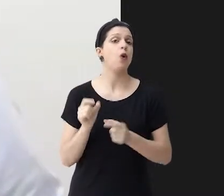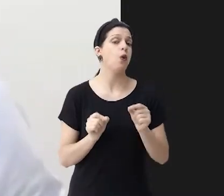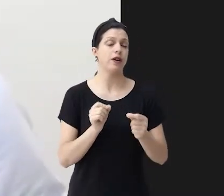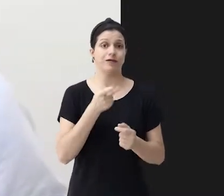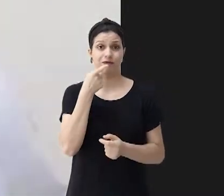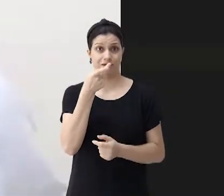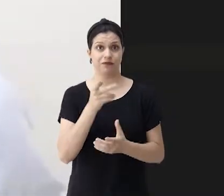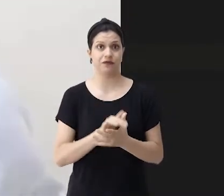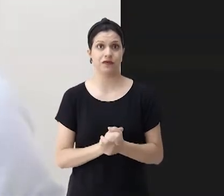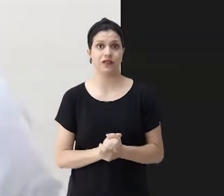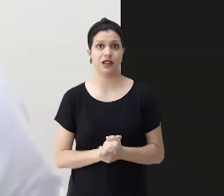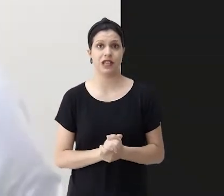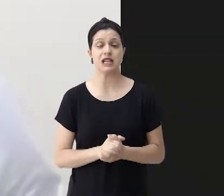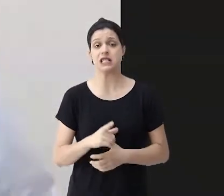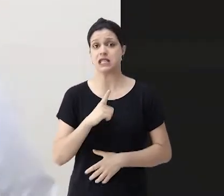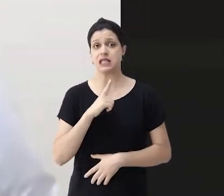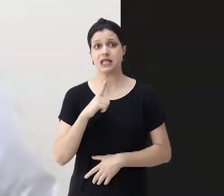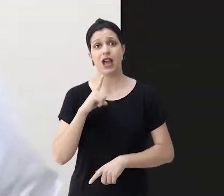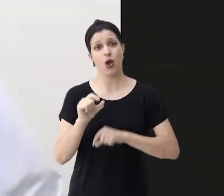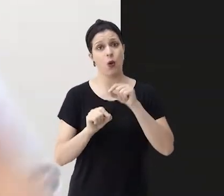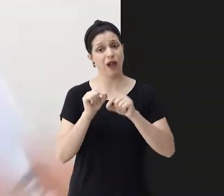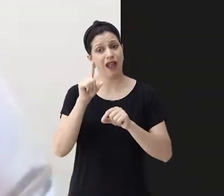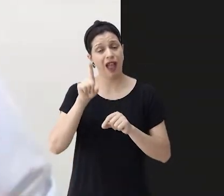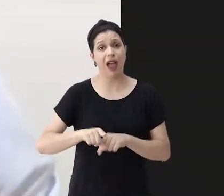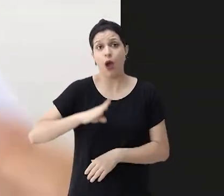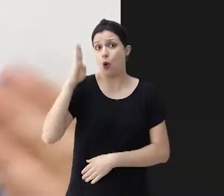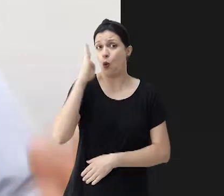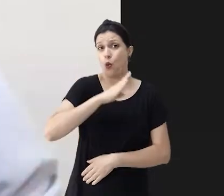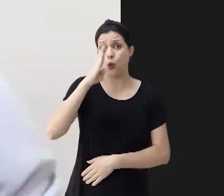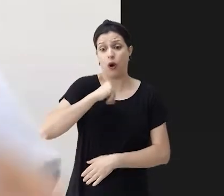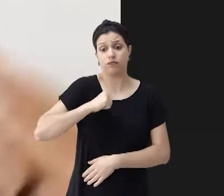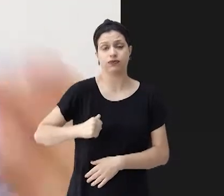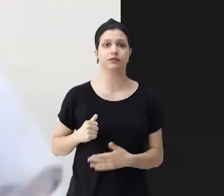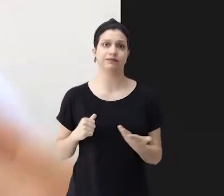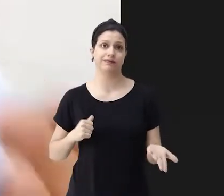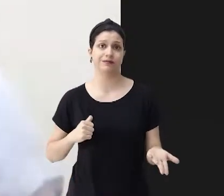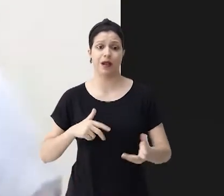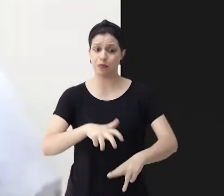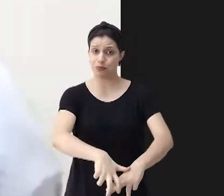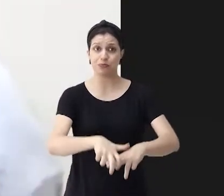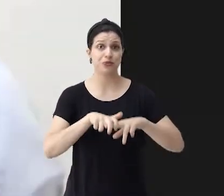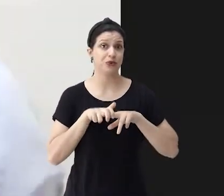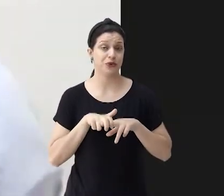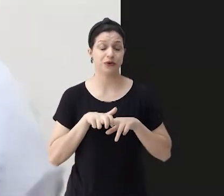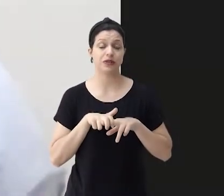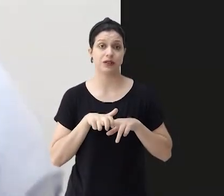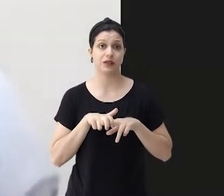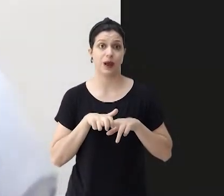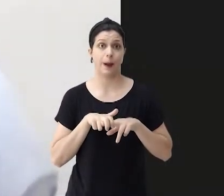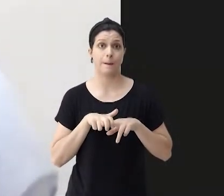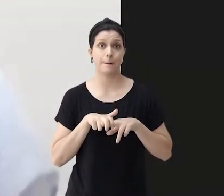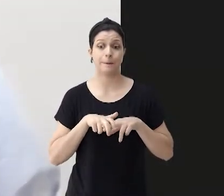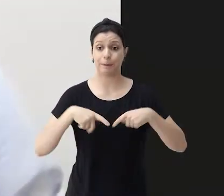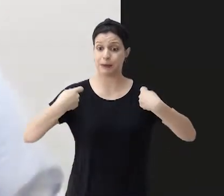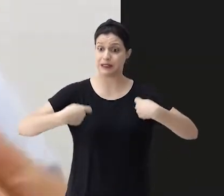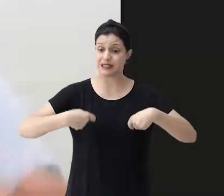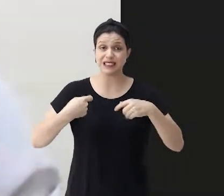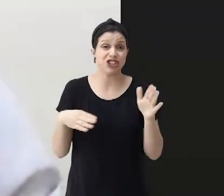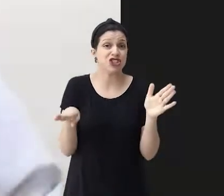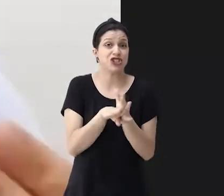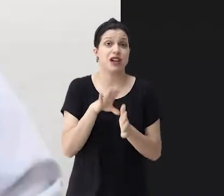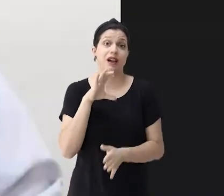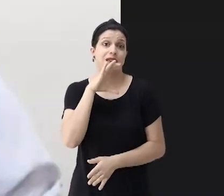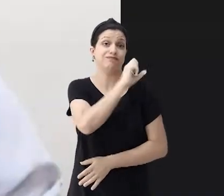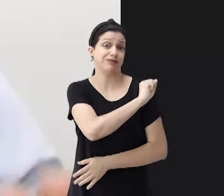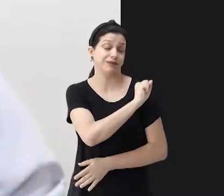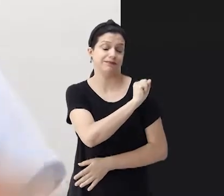senhores deputados, dizer que se trata de um auxílio emergencial. Portanto, é um auxílio